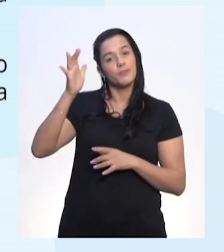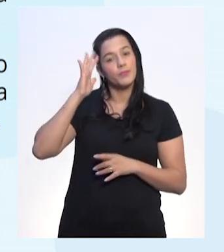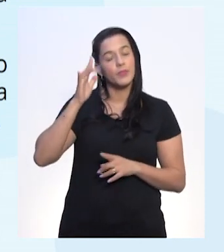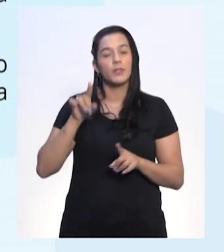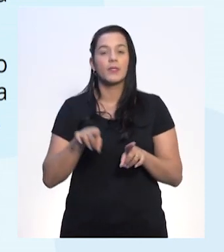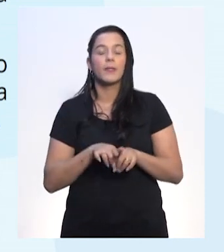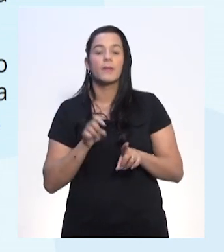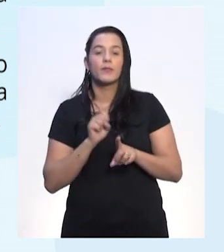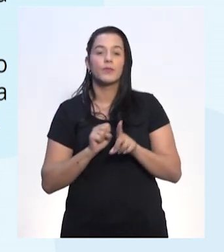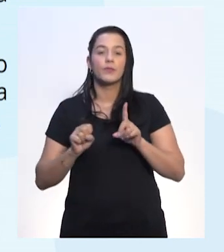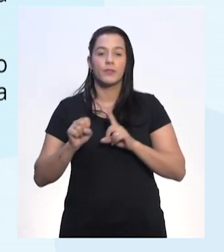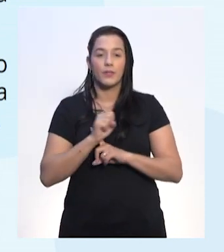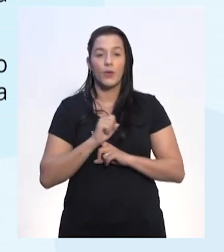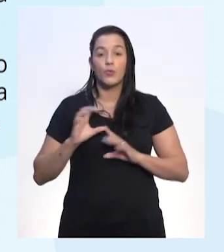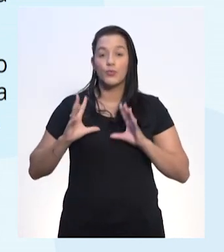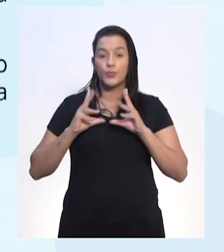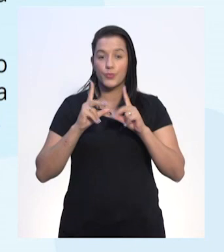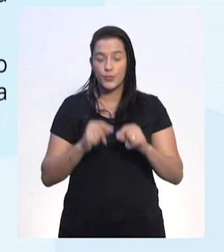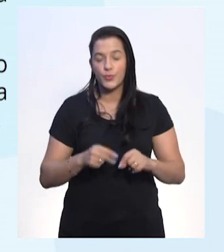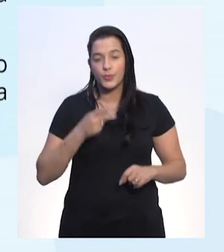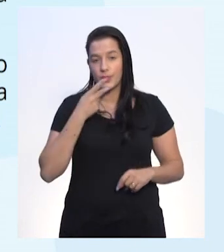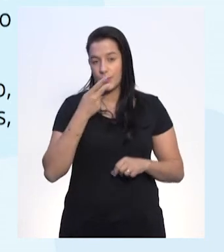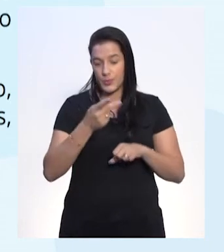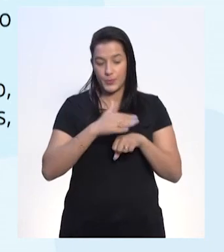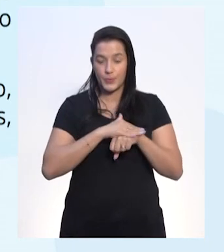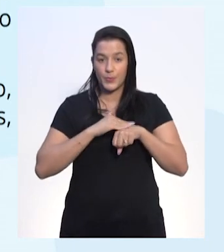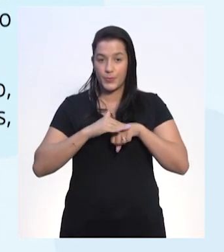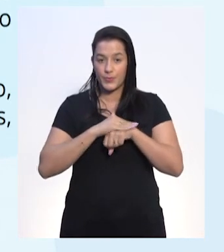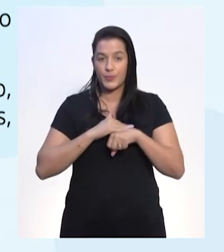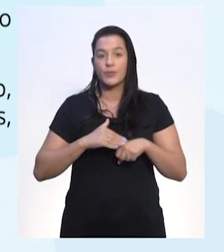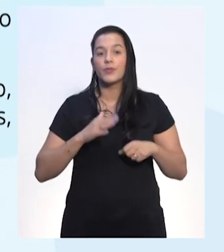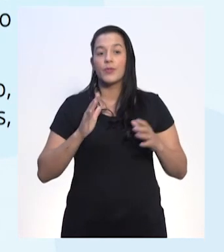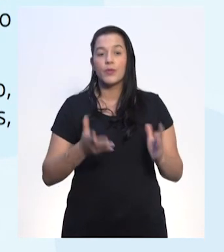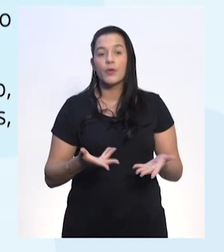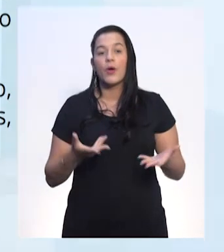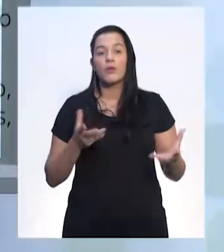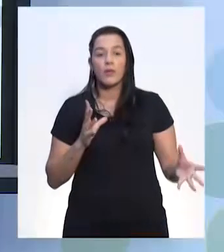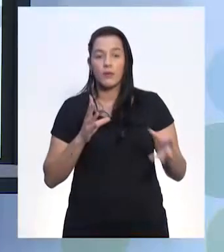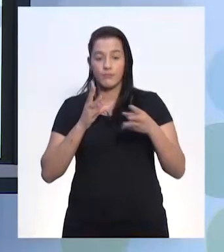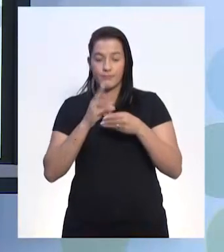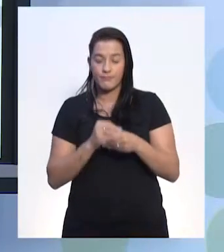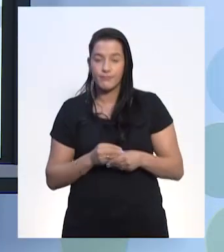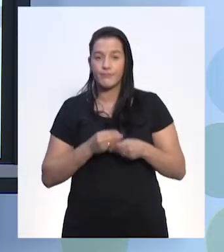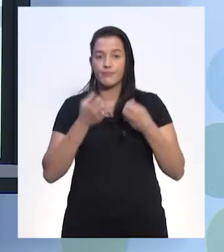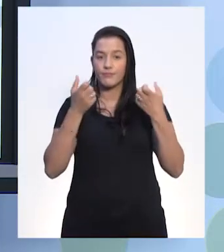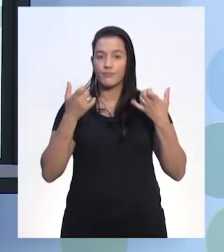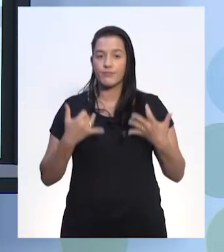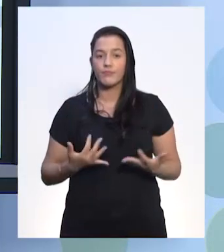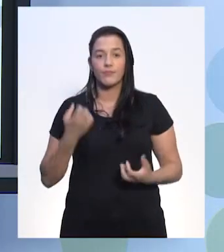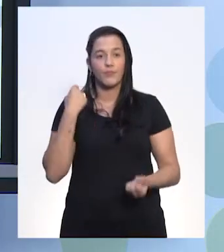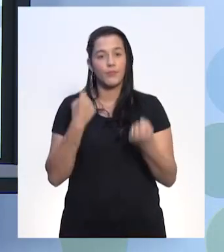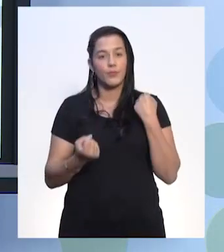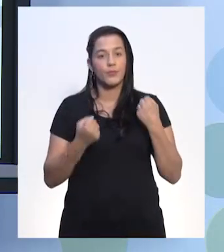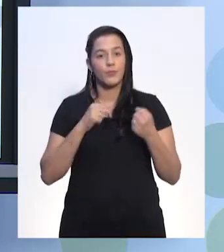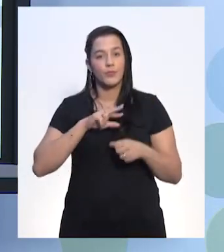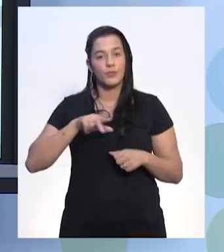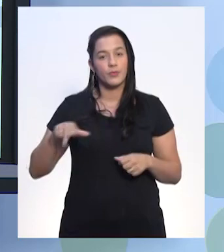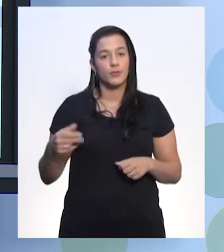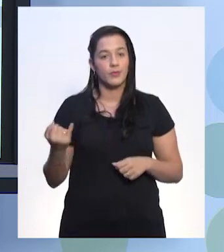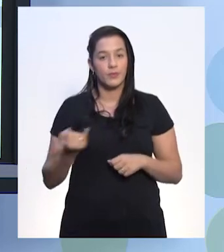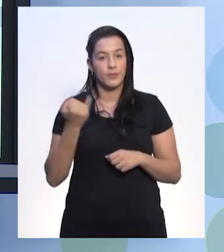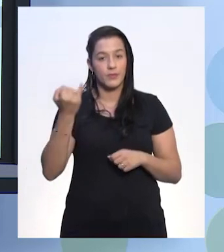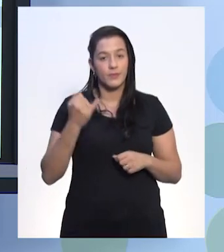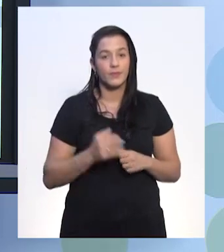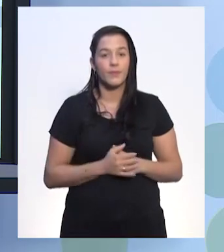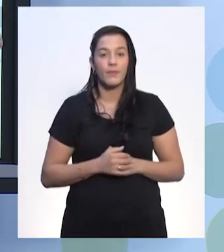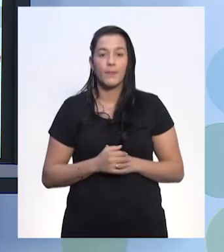social. Gente, tudo isso que nós conversamos aí agrega nisso que eu acabei de ler. No aspecto